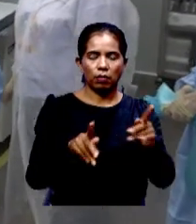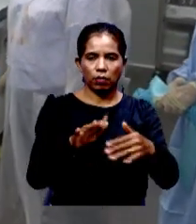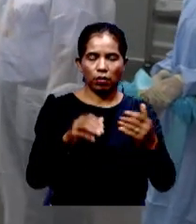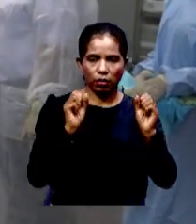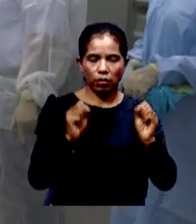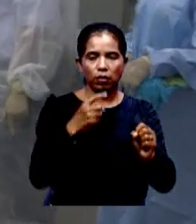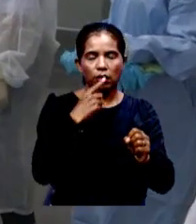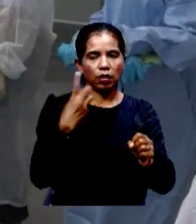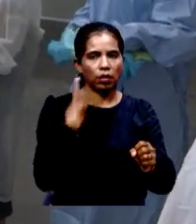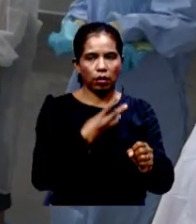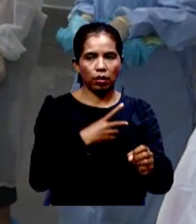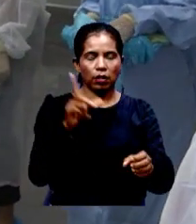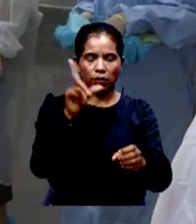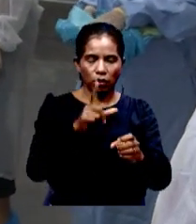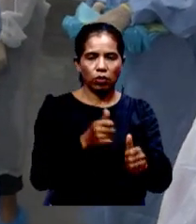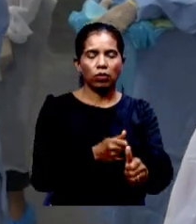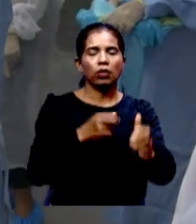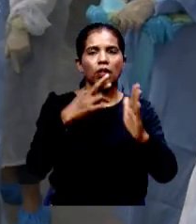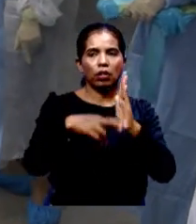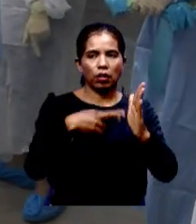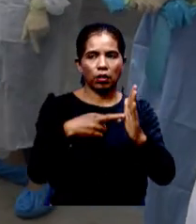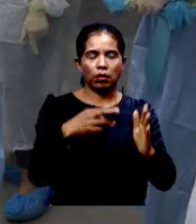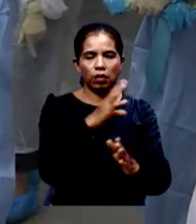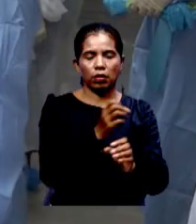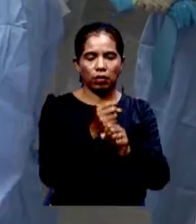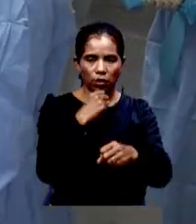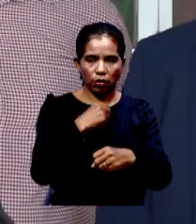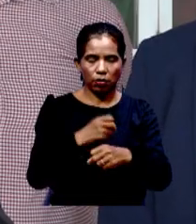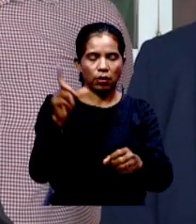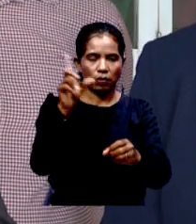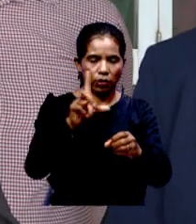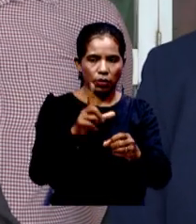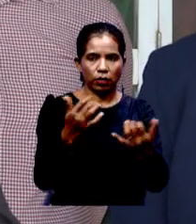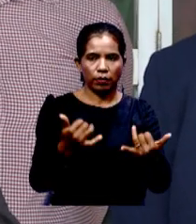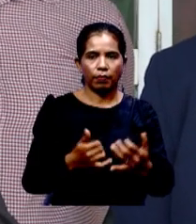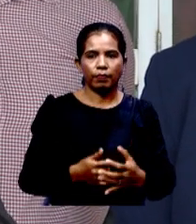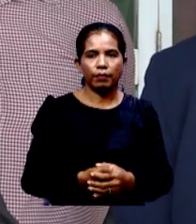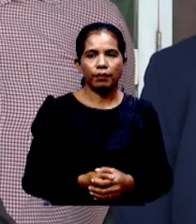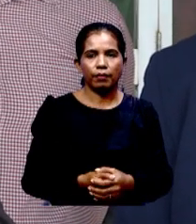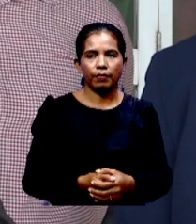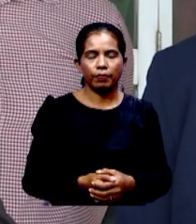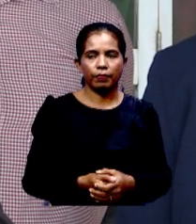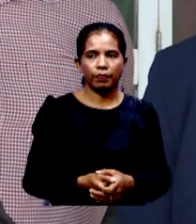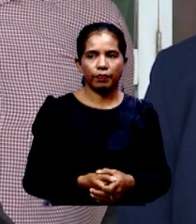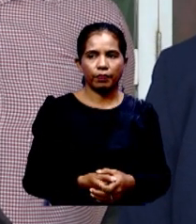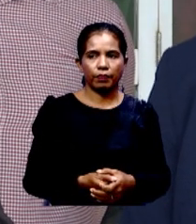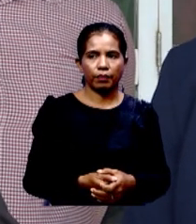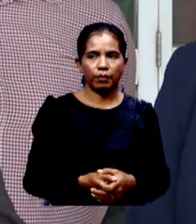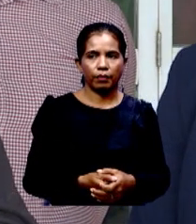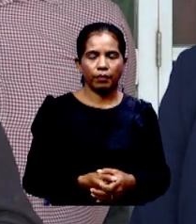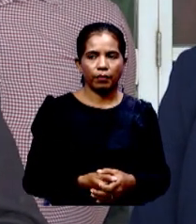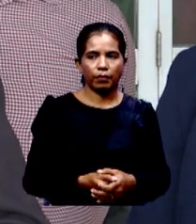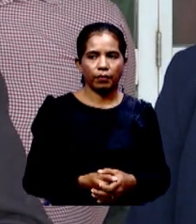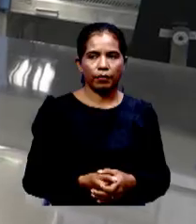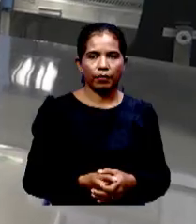dian itane laboratório ni preenchemos critério ba standardização ba laboratório ni. A very well recognized high end